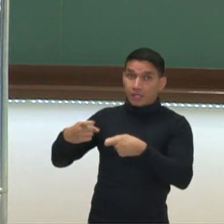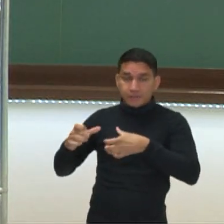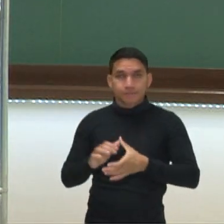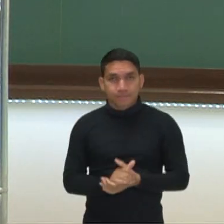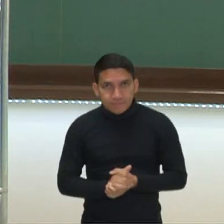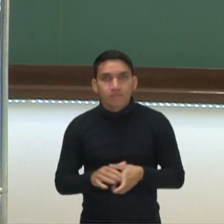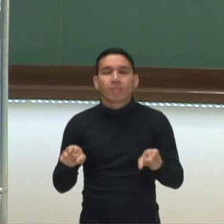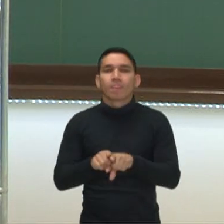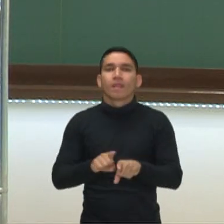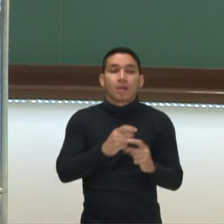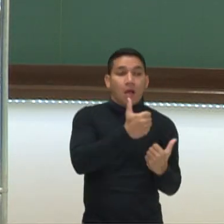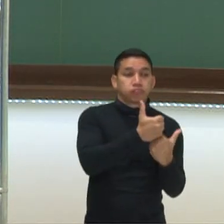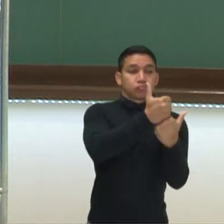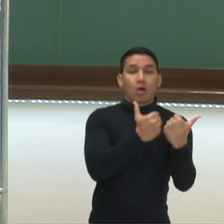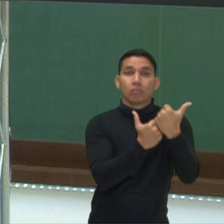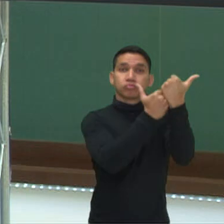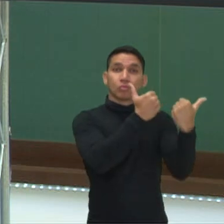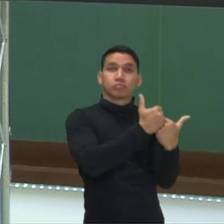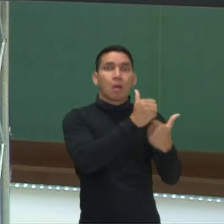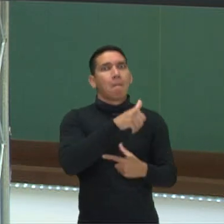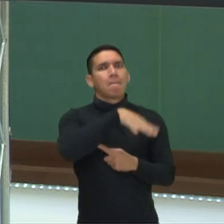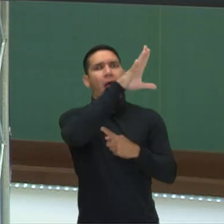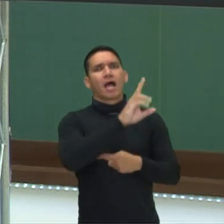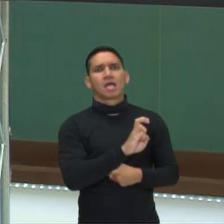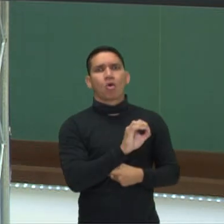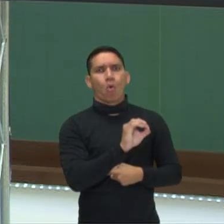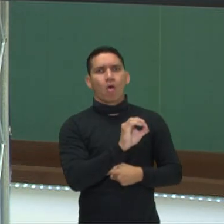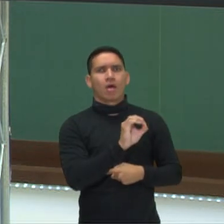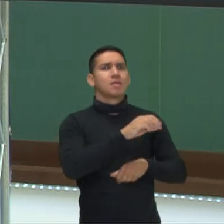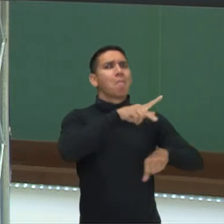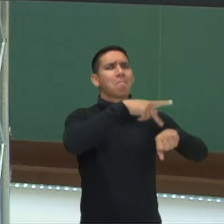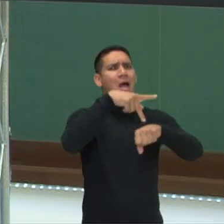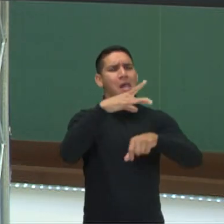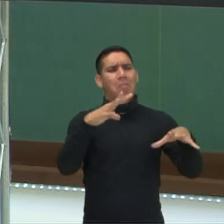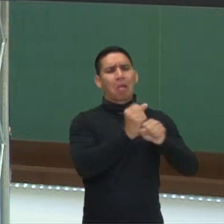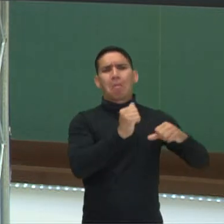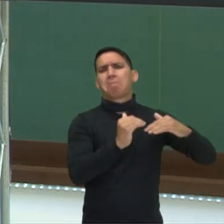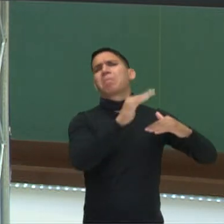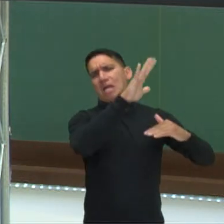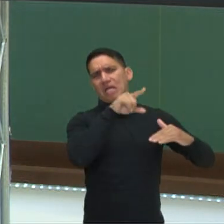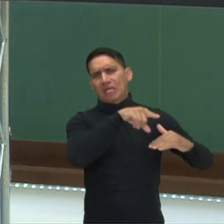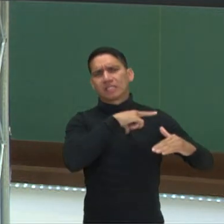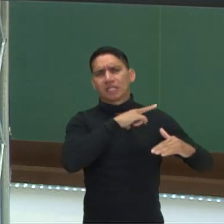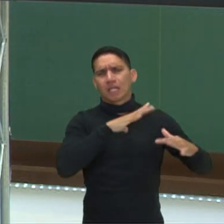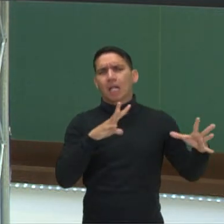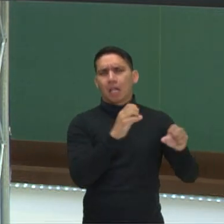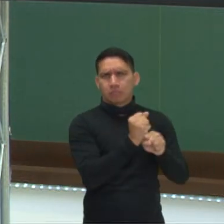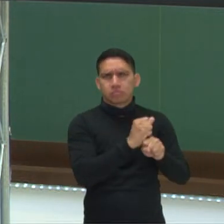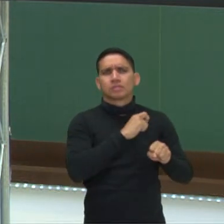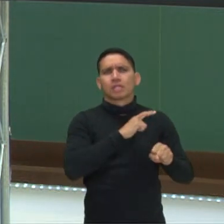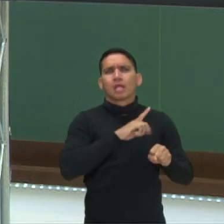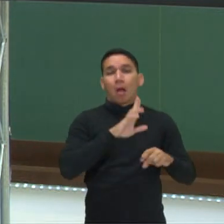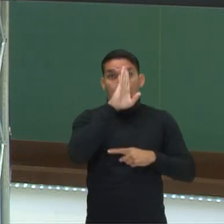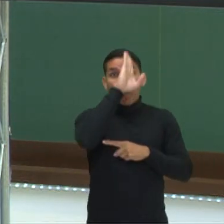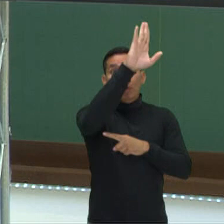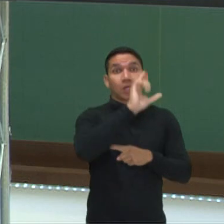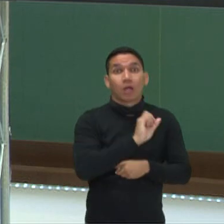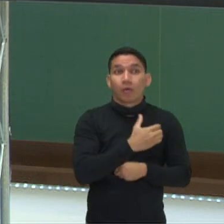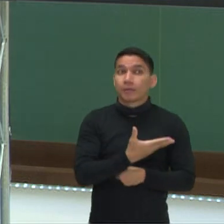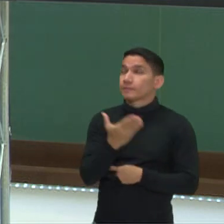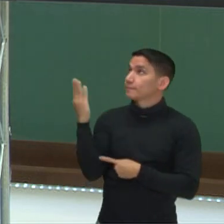E os aliados, que eram mais de 50 países no total que participaram do grupo dos aliados, os